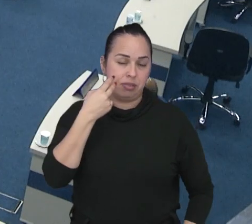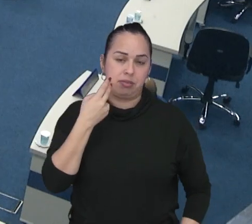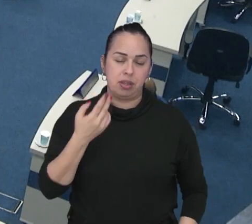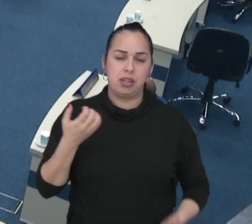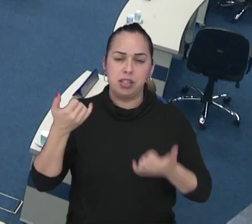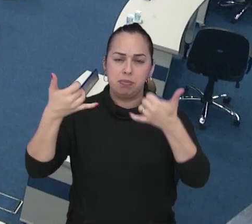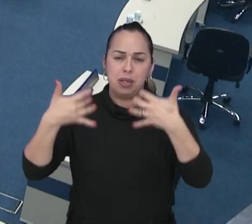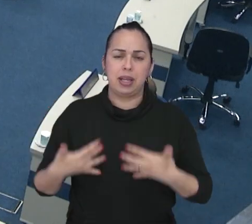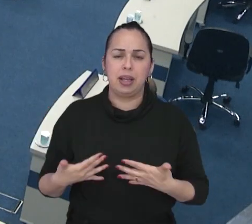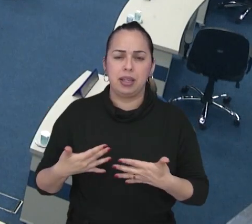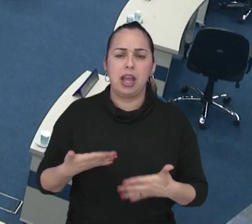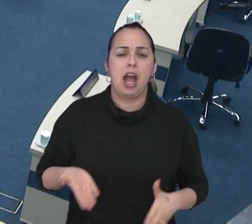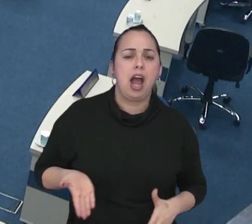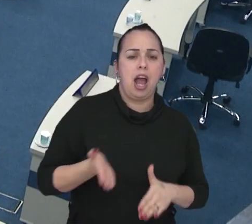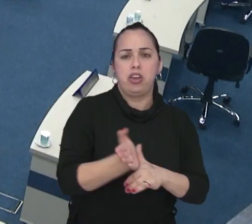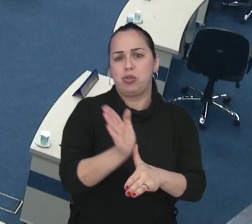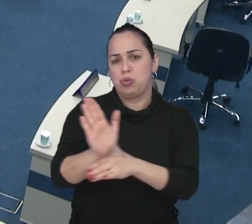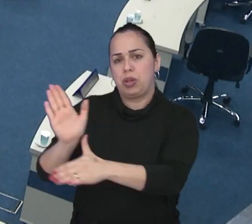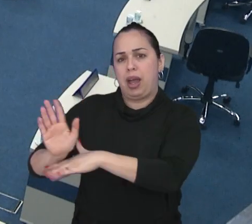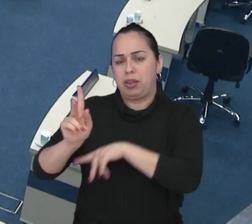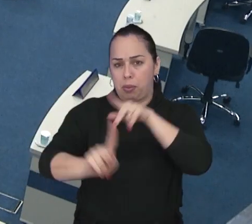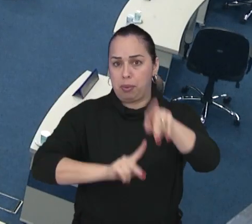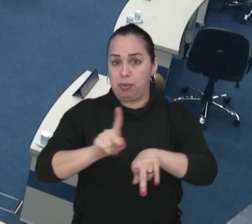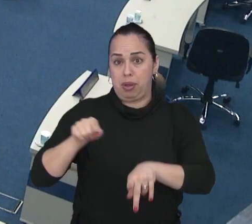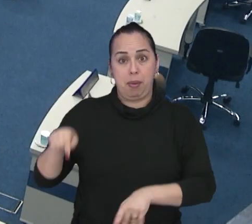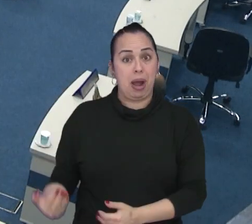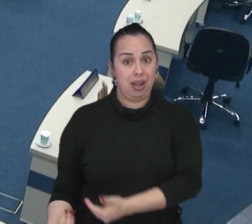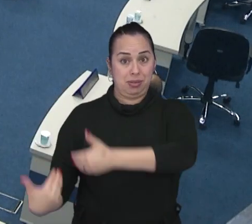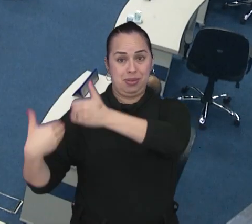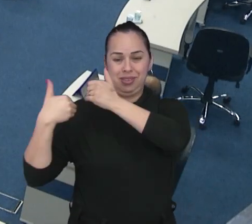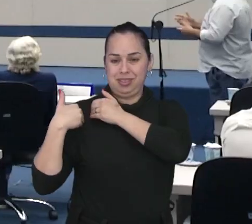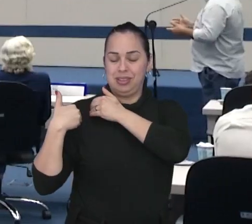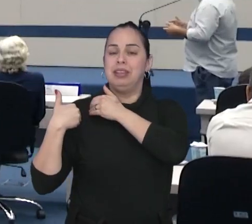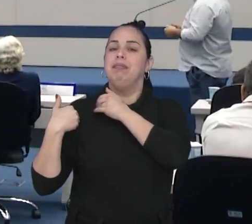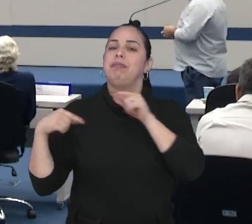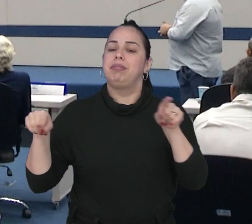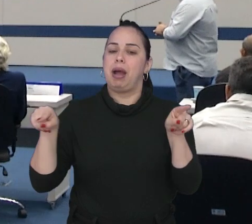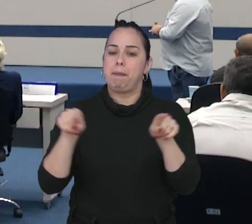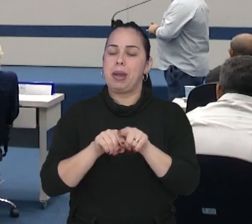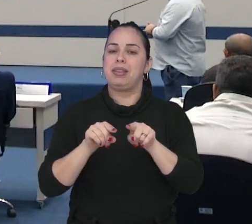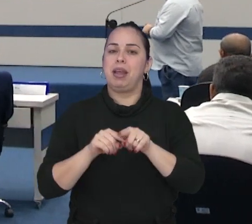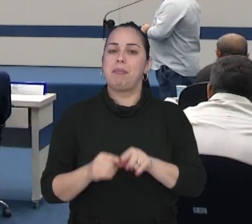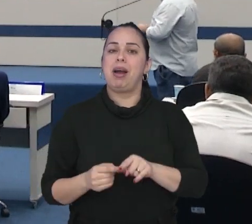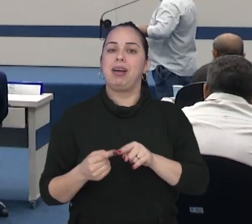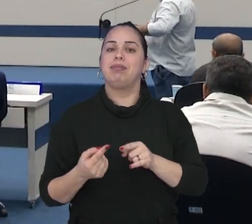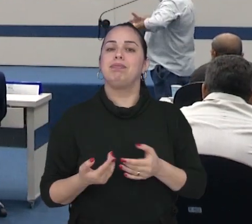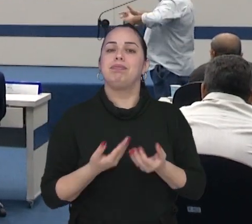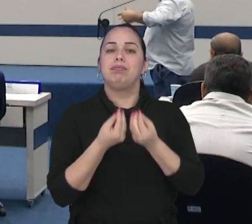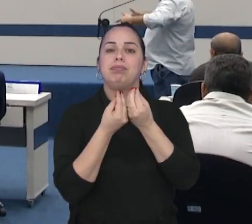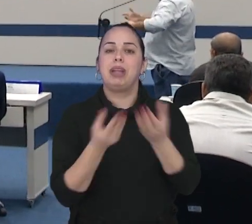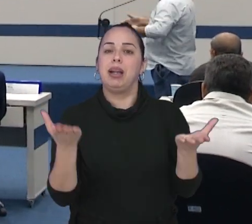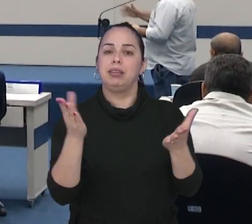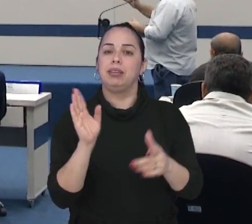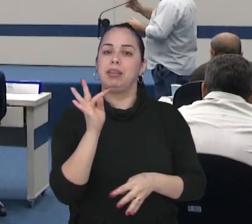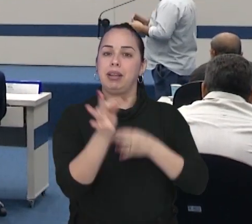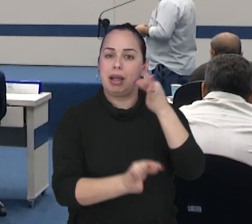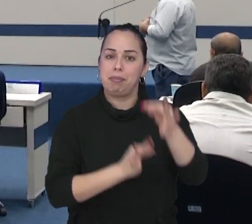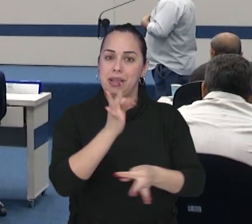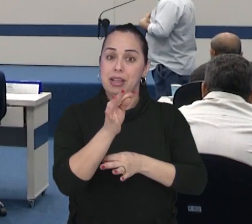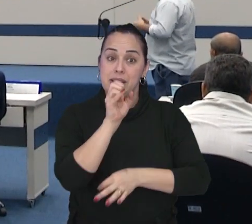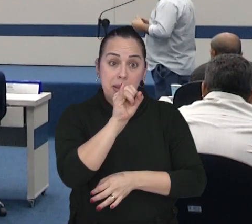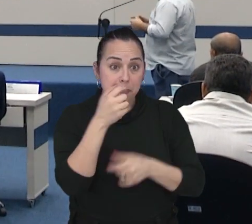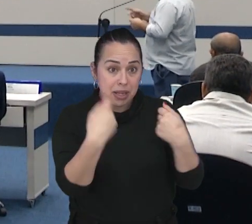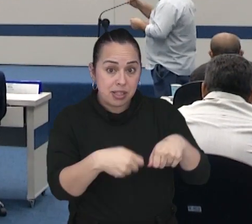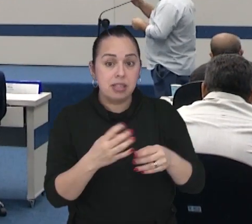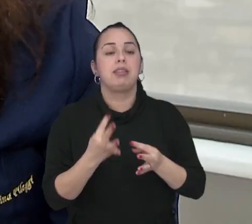trabalhar em prol do bem-estar da população é dever do poder público que também tem o compromisso de oferecer tratamento